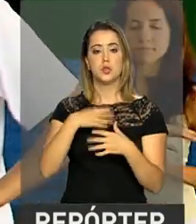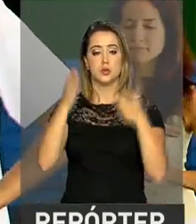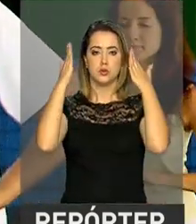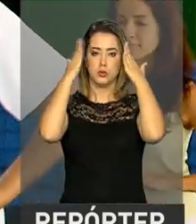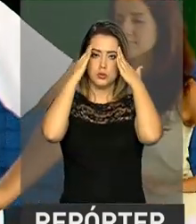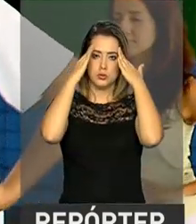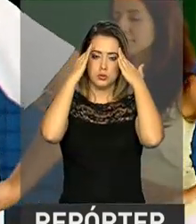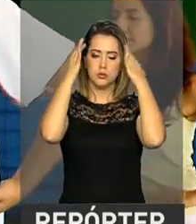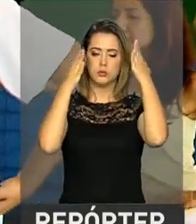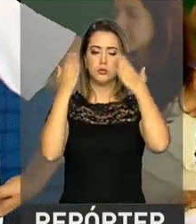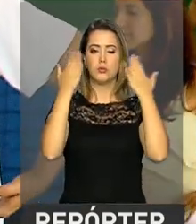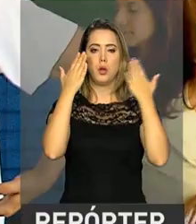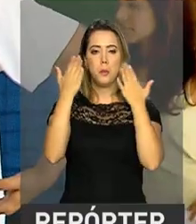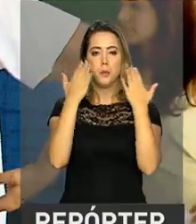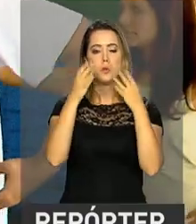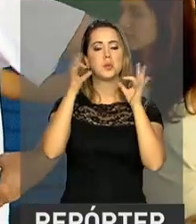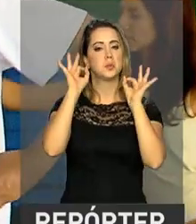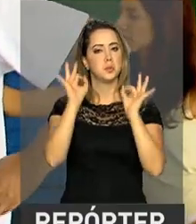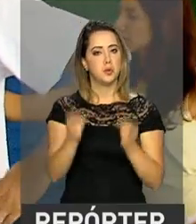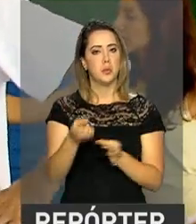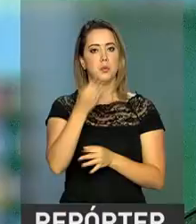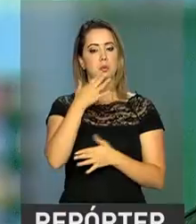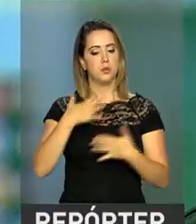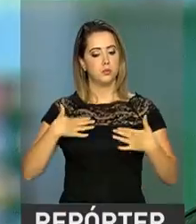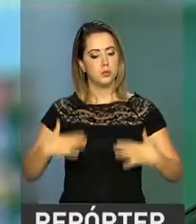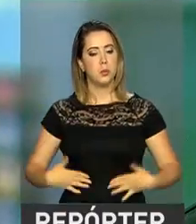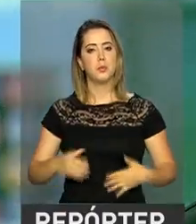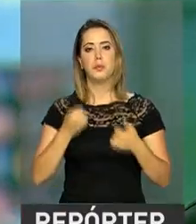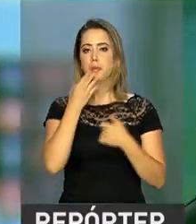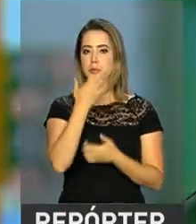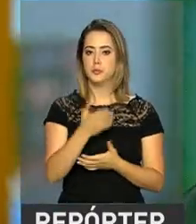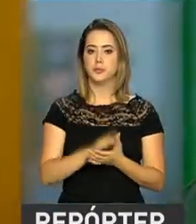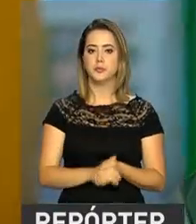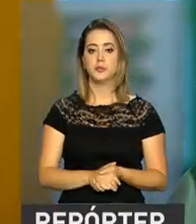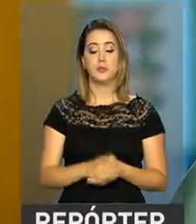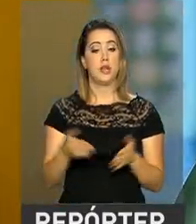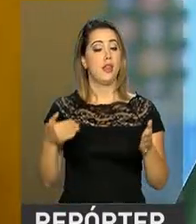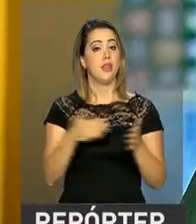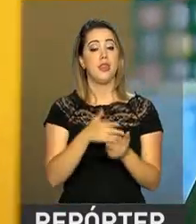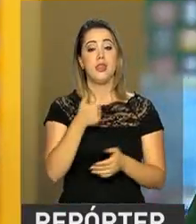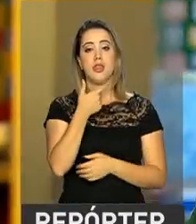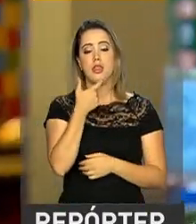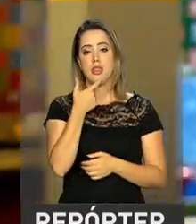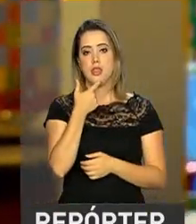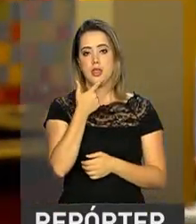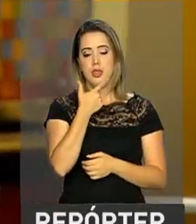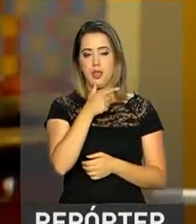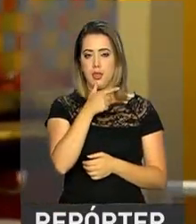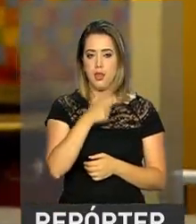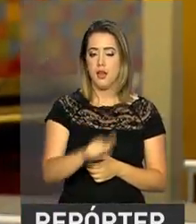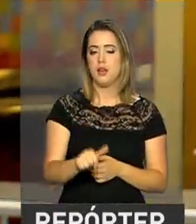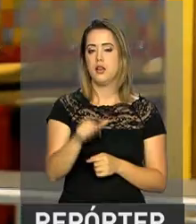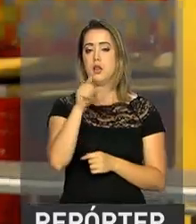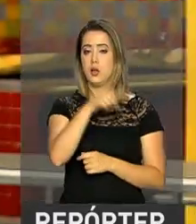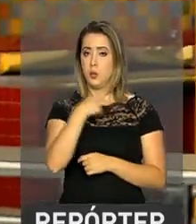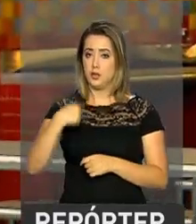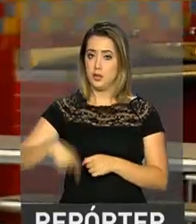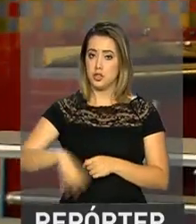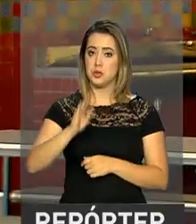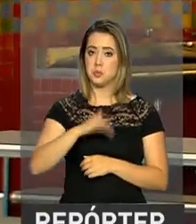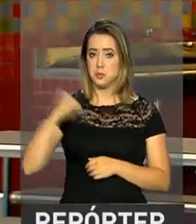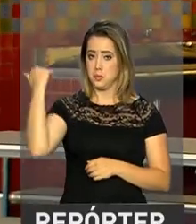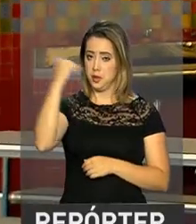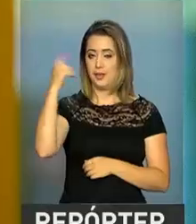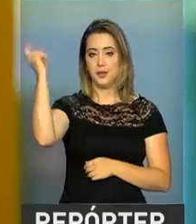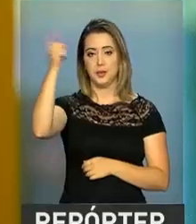mentalmente, emocionalmente e fisicamente. Até o mandarim, idioma oficial da China, está em alta